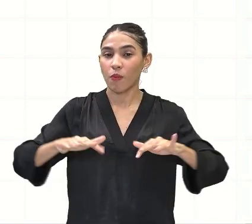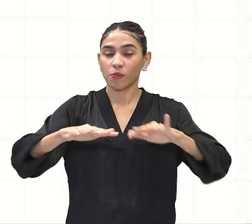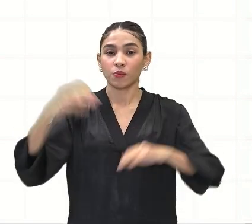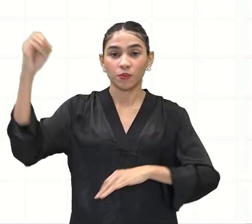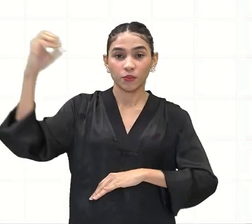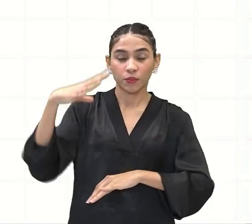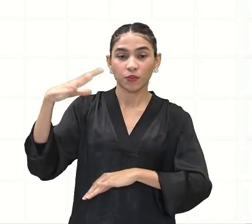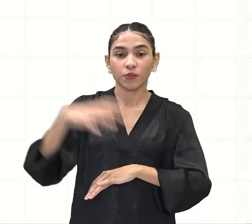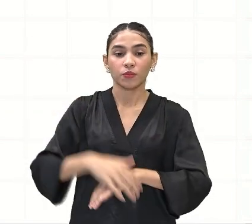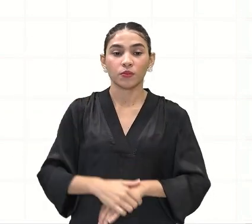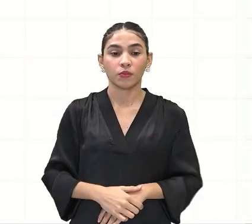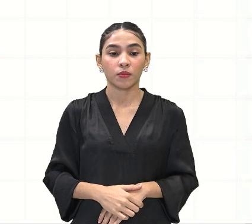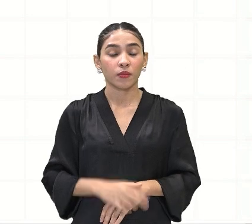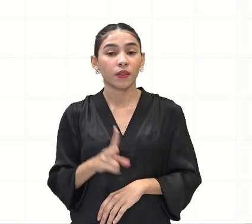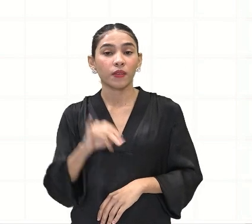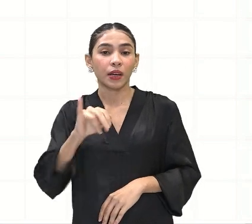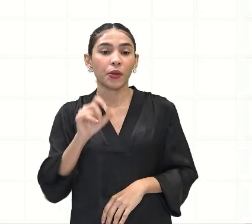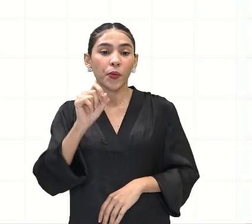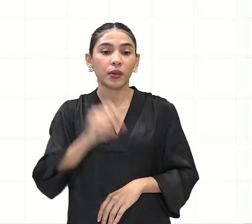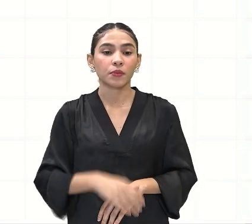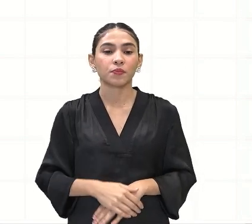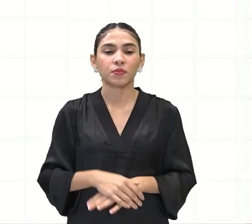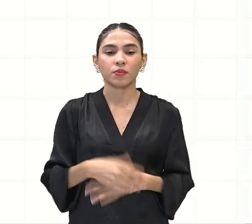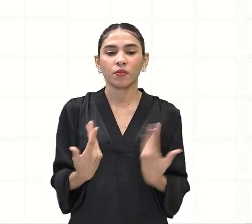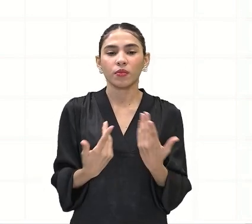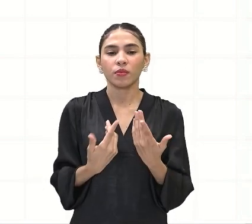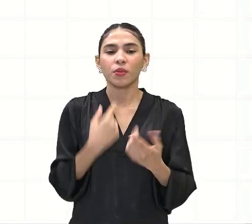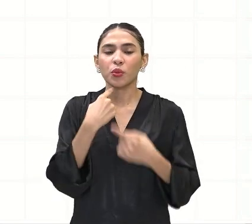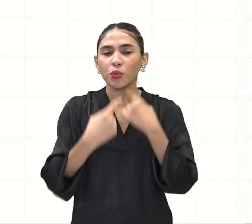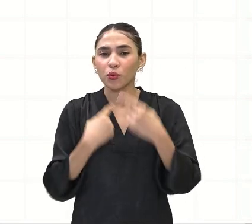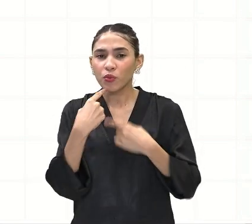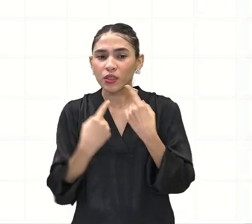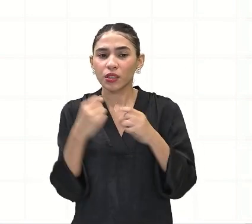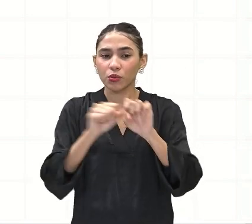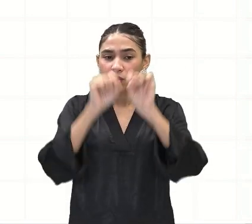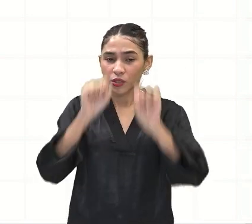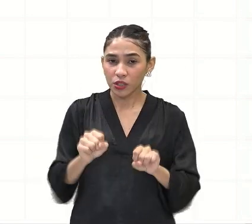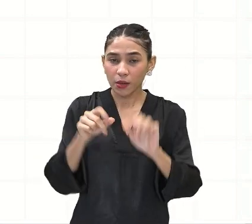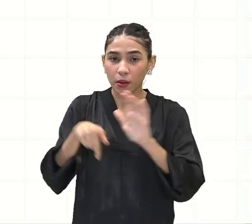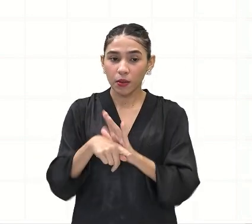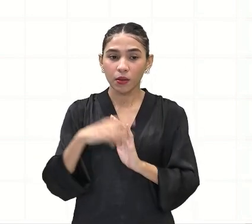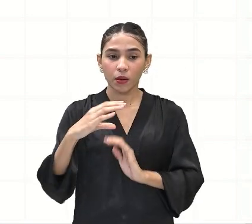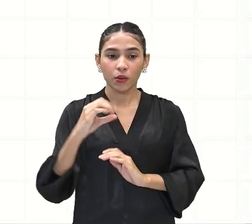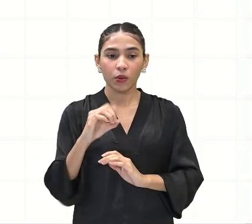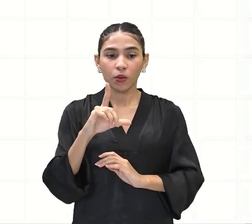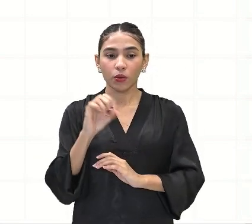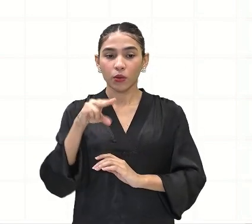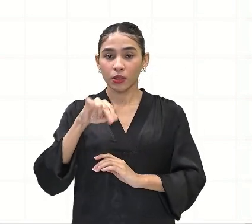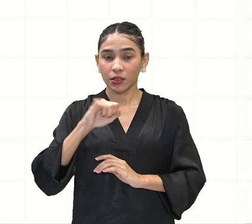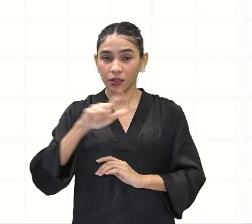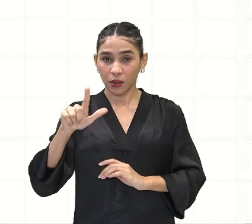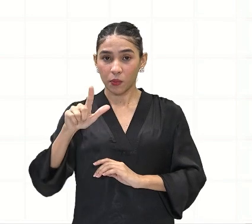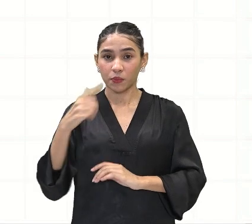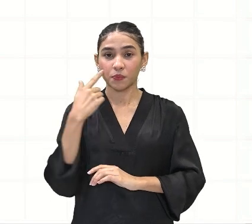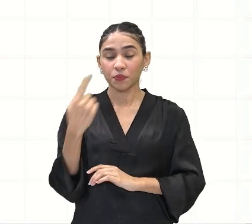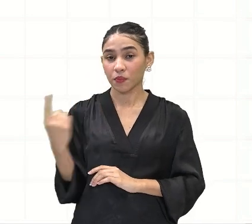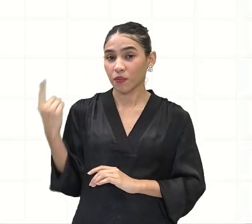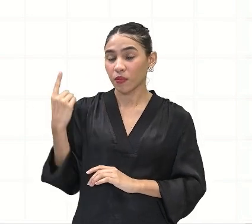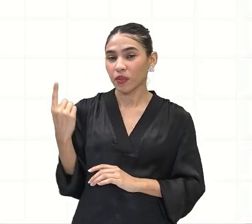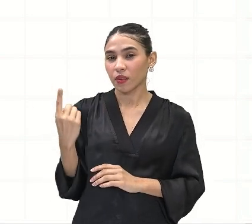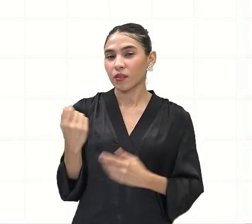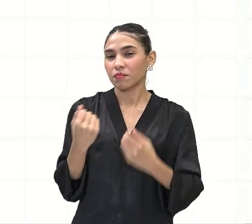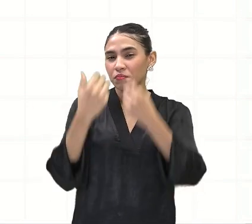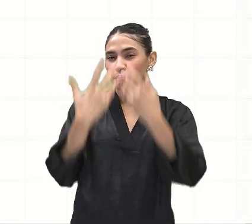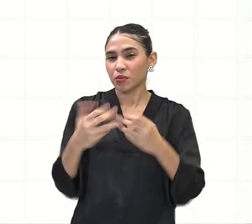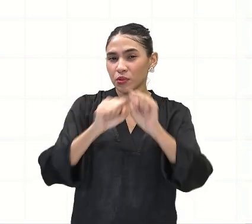ideais iluministas vai ser o questionamento do sistema colonial. Quando falamos